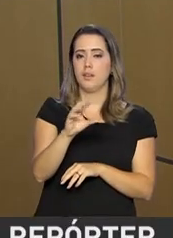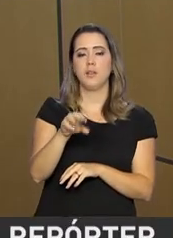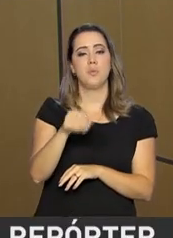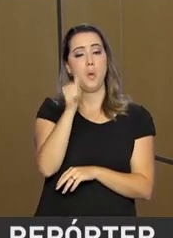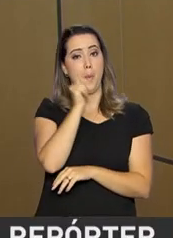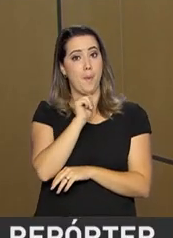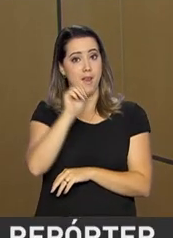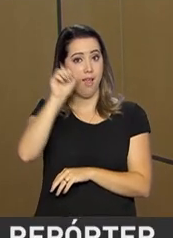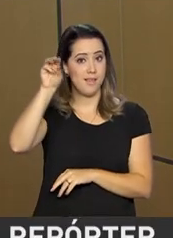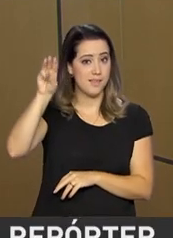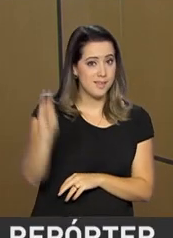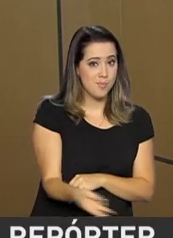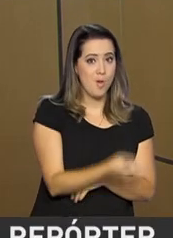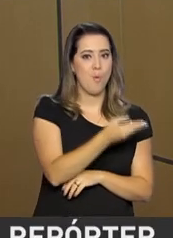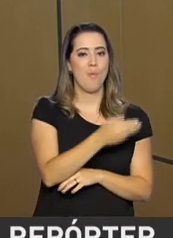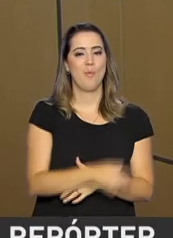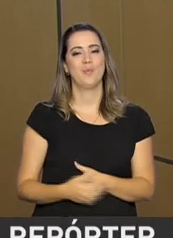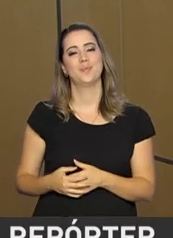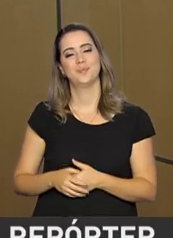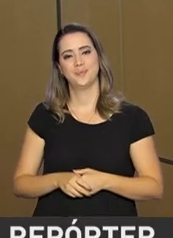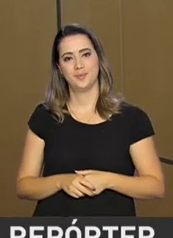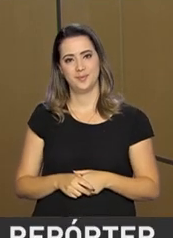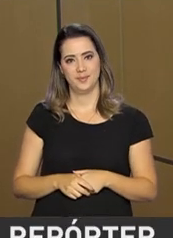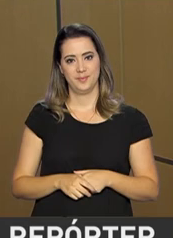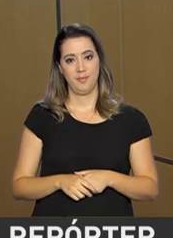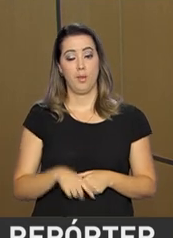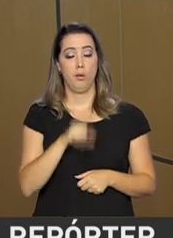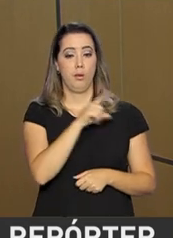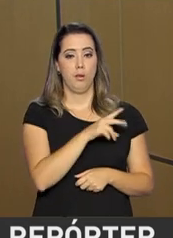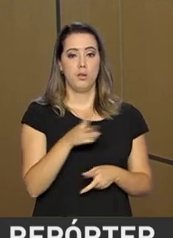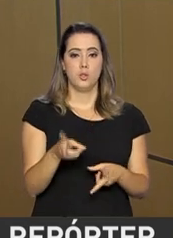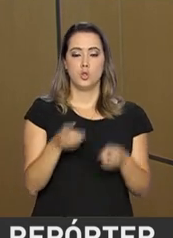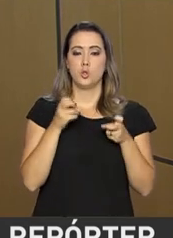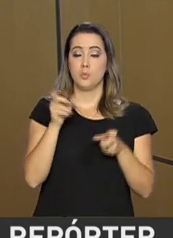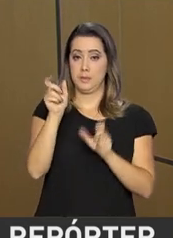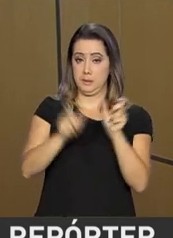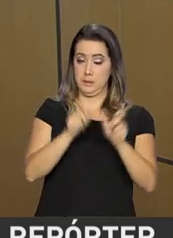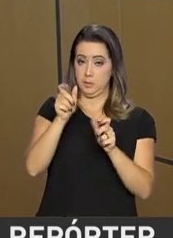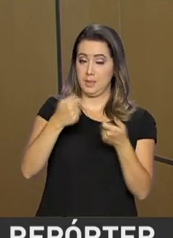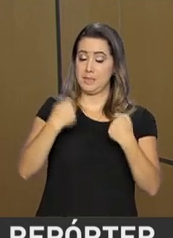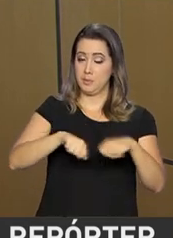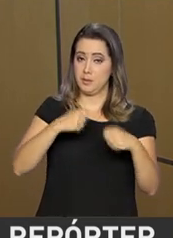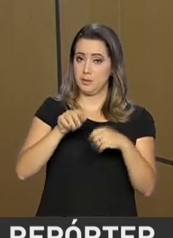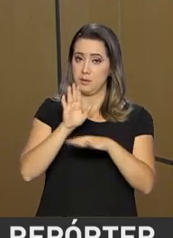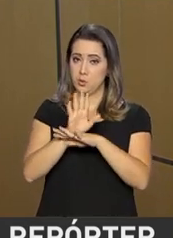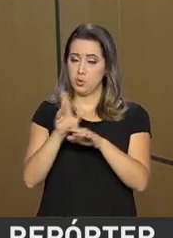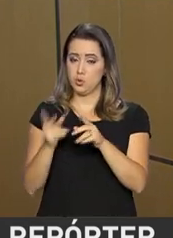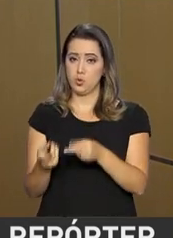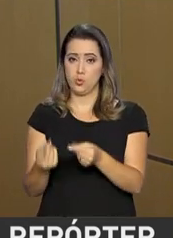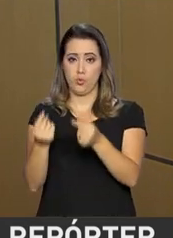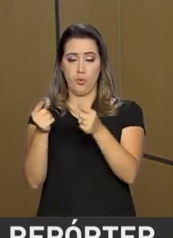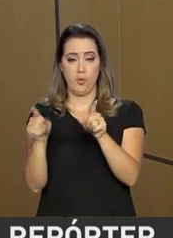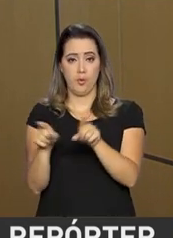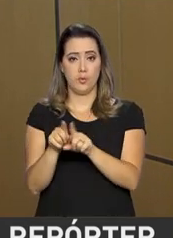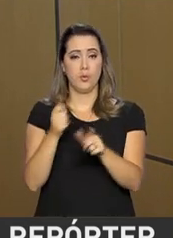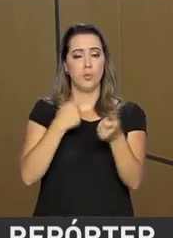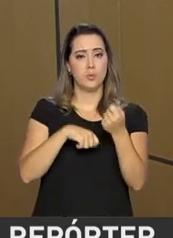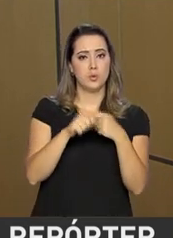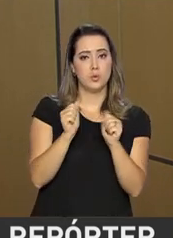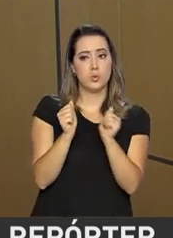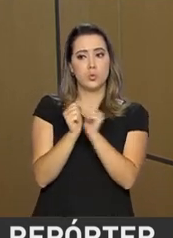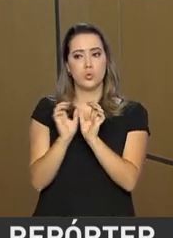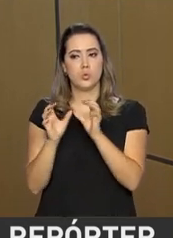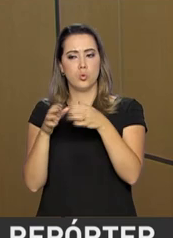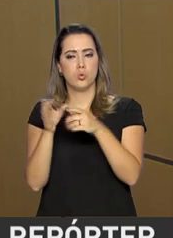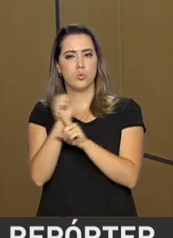identifica as mulheres, principalmente as mulheres em situação de vulnerabilidade social e econômica, em parceria com assistentes